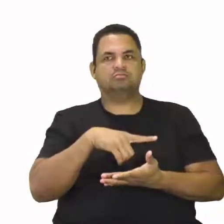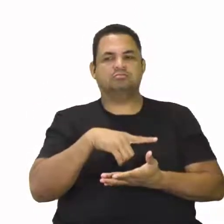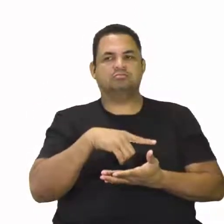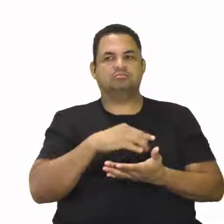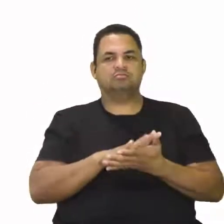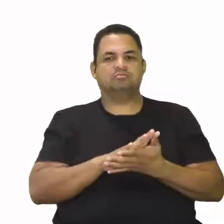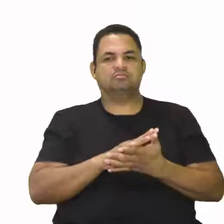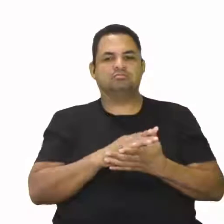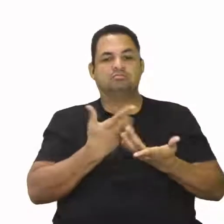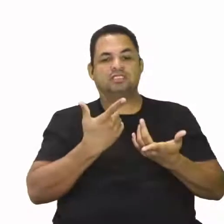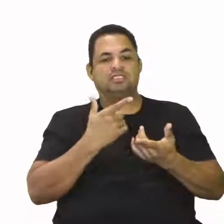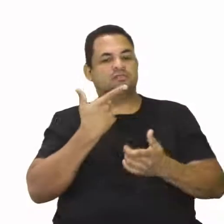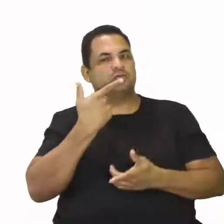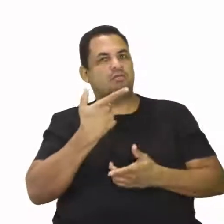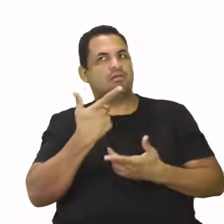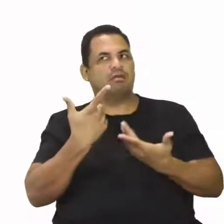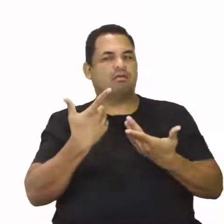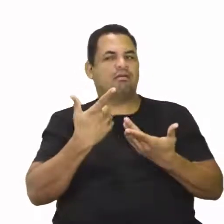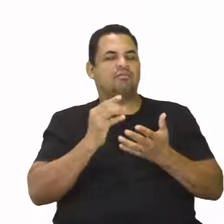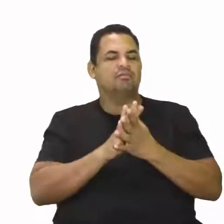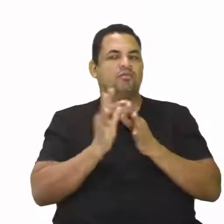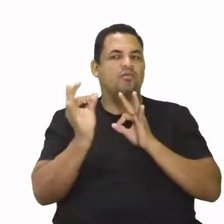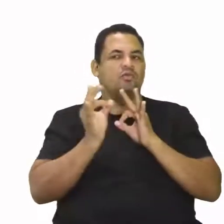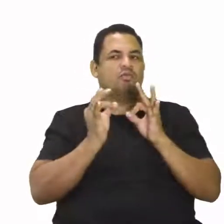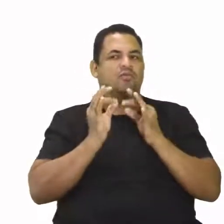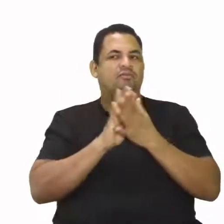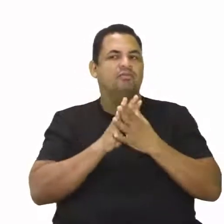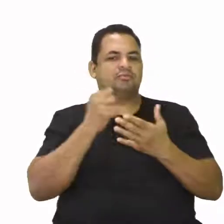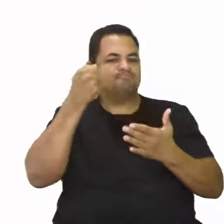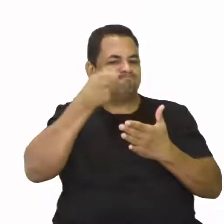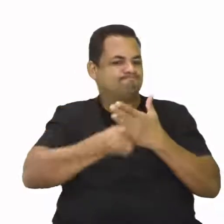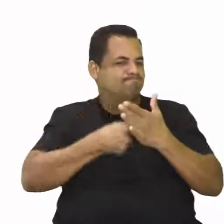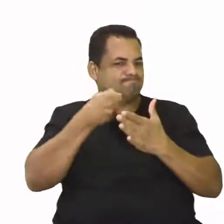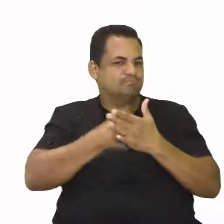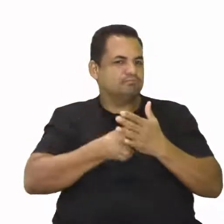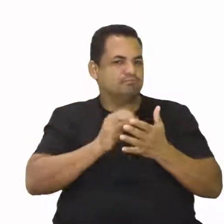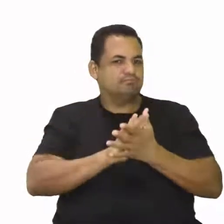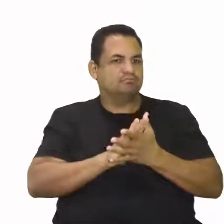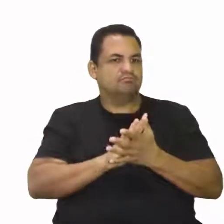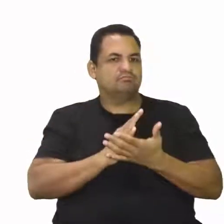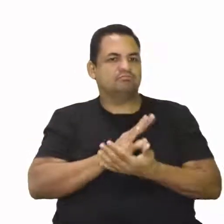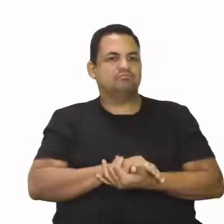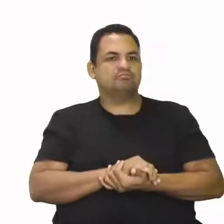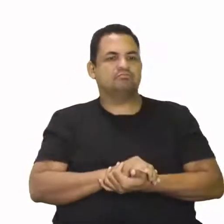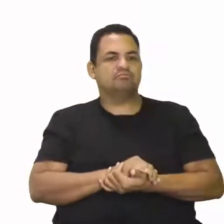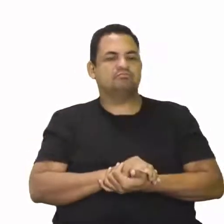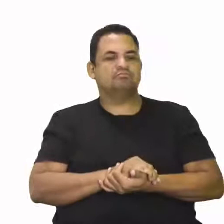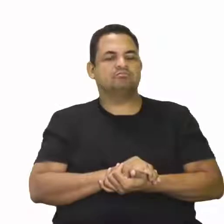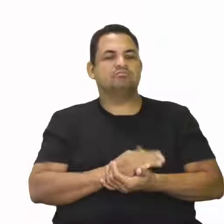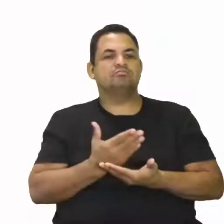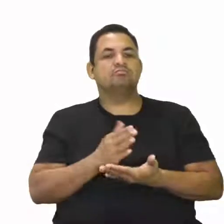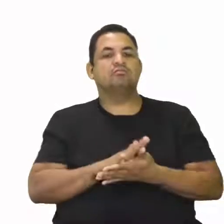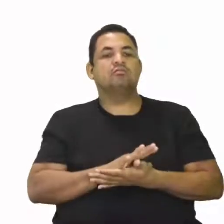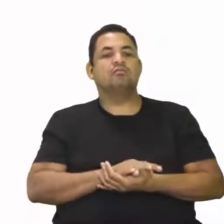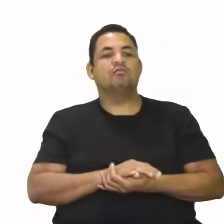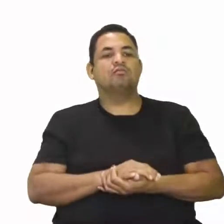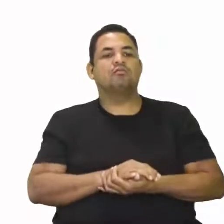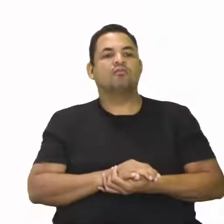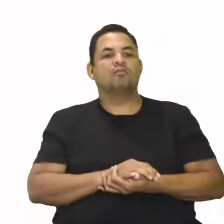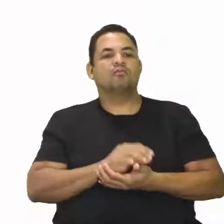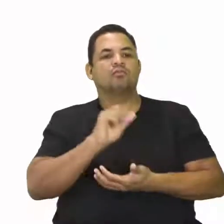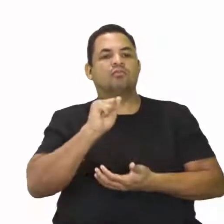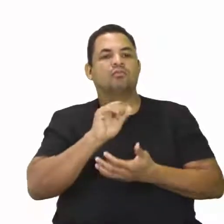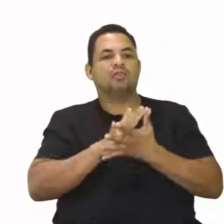sua arma, vamos dizer assim, né? A sua forma de lutar. Seu efeito humorístico reside no ou